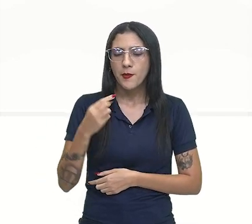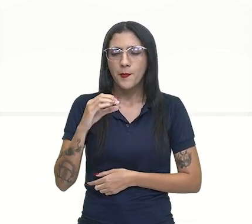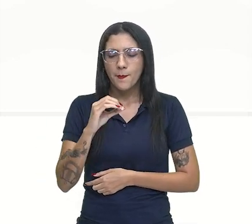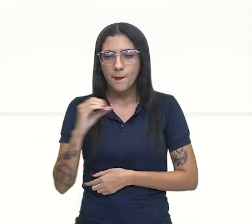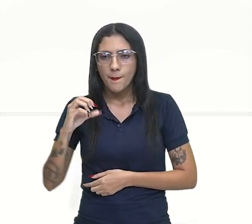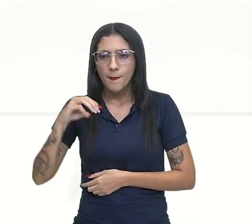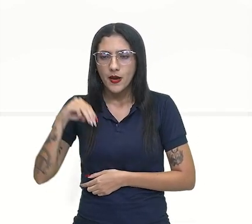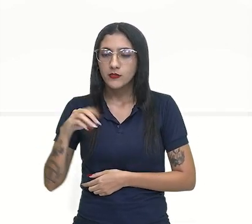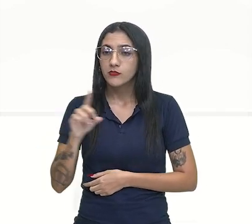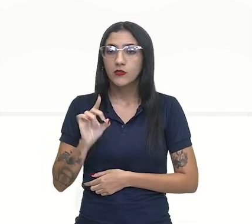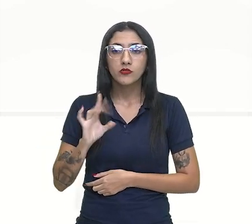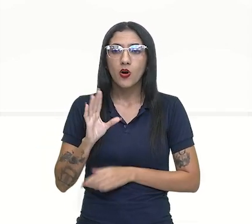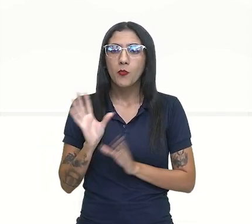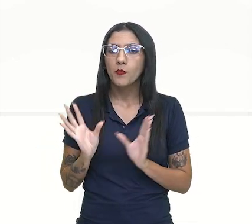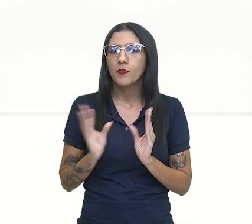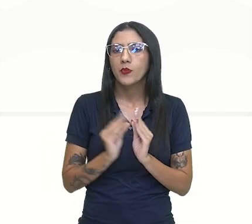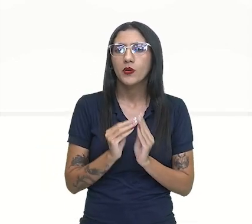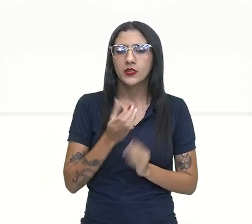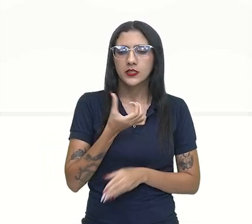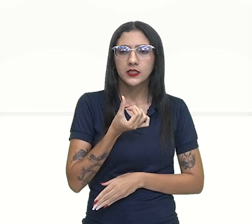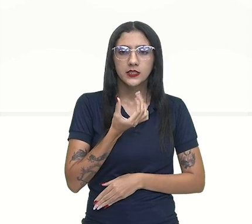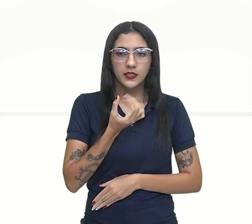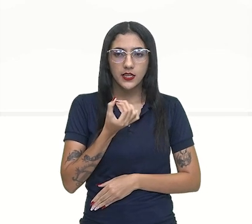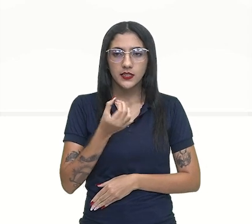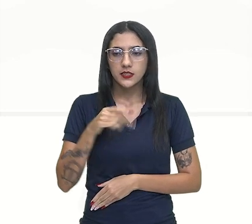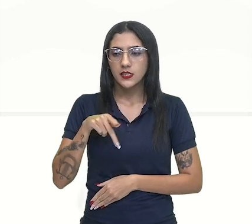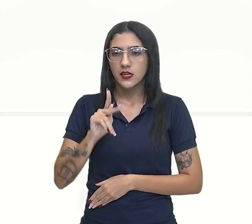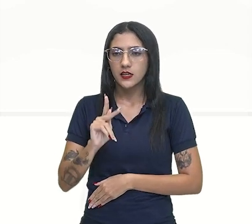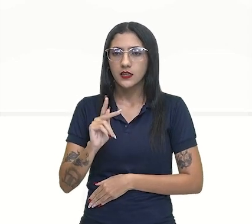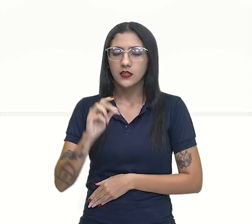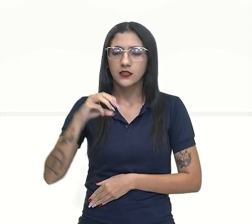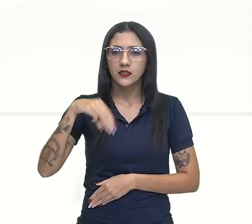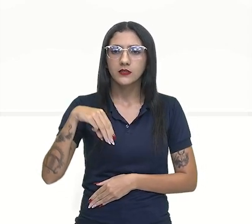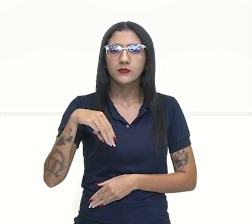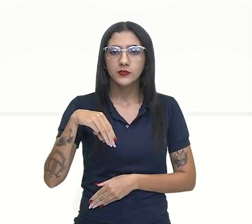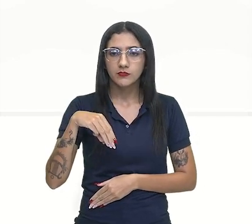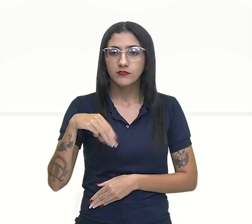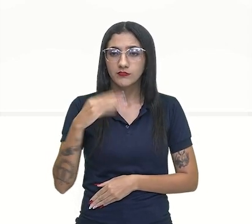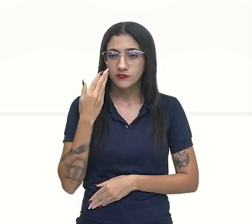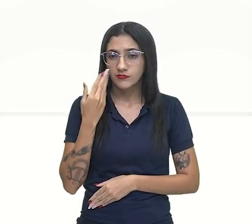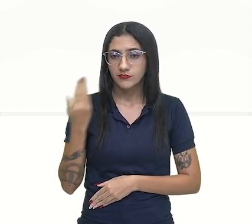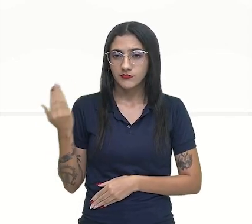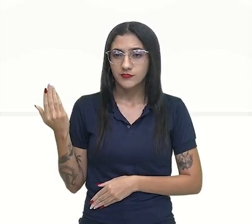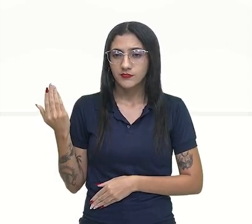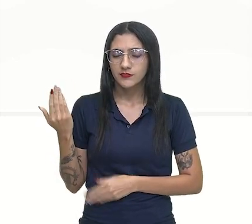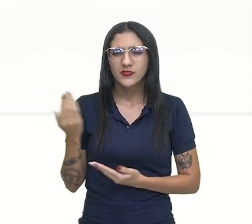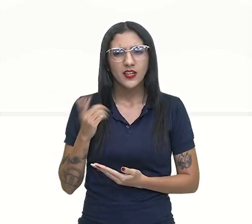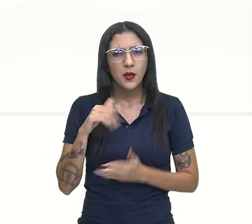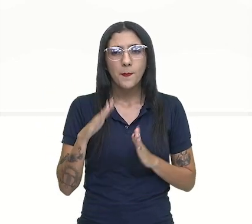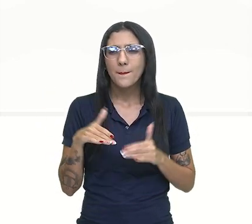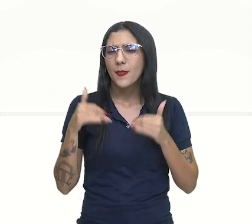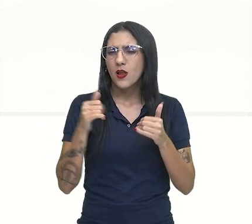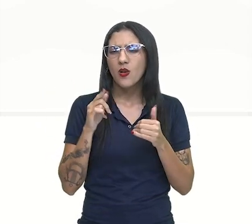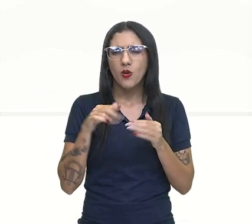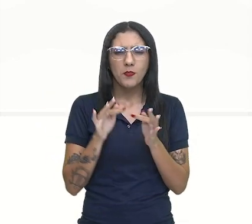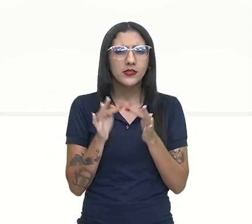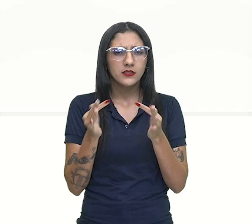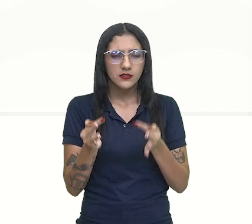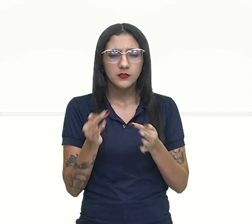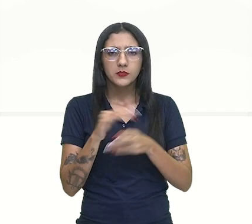apenas 60 km, ou seja, 60 quilômetros. É mais simples de escrever,